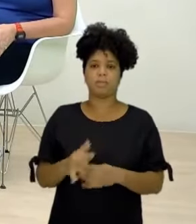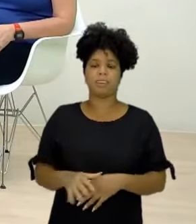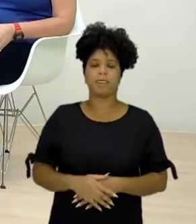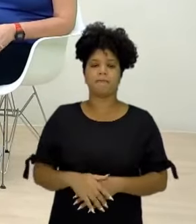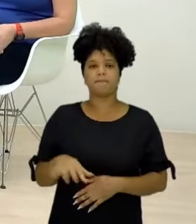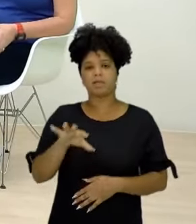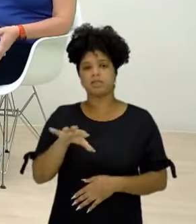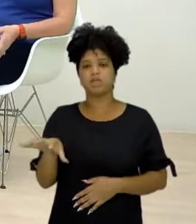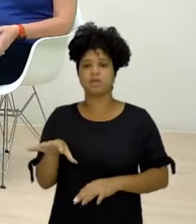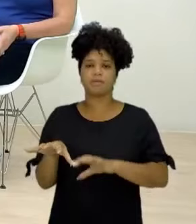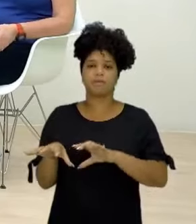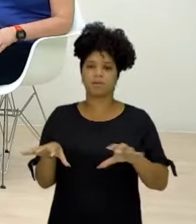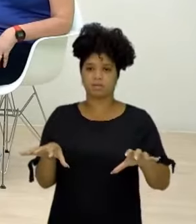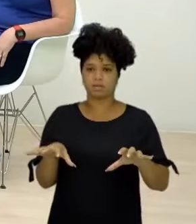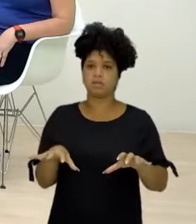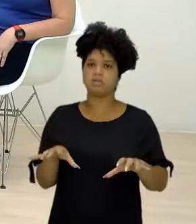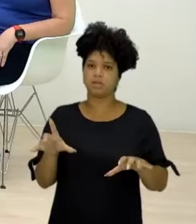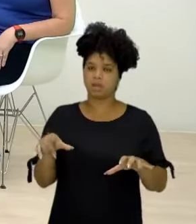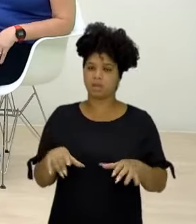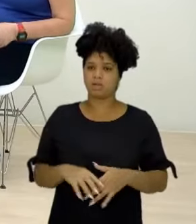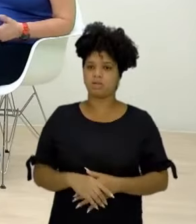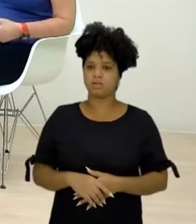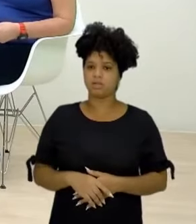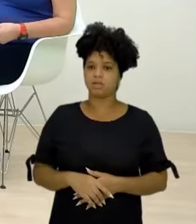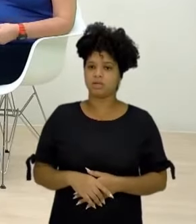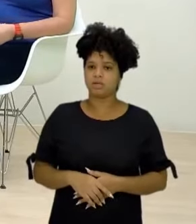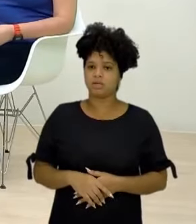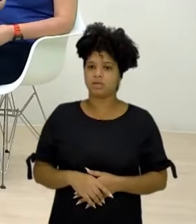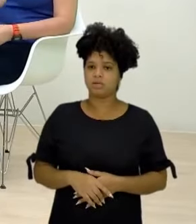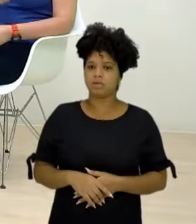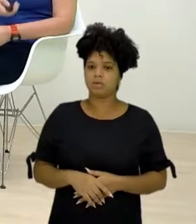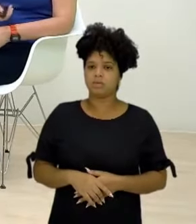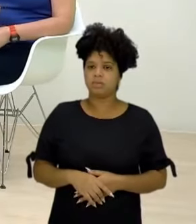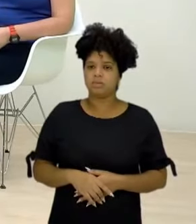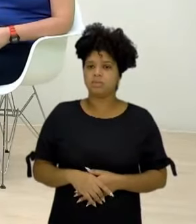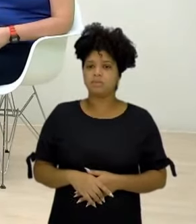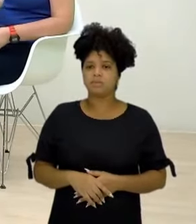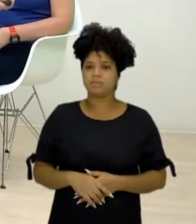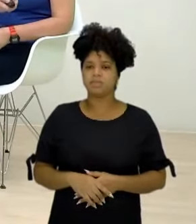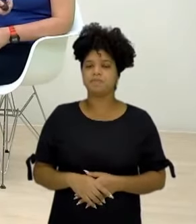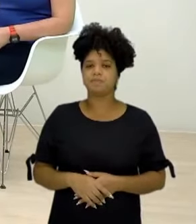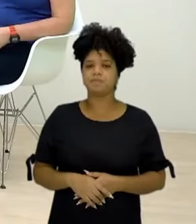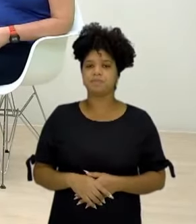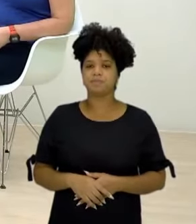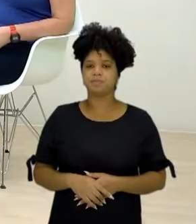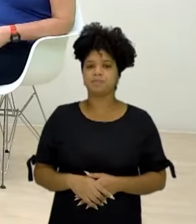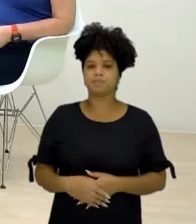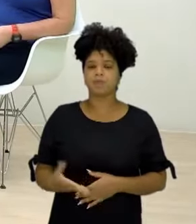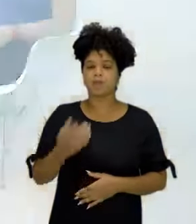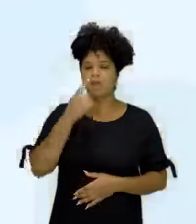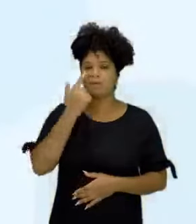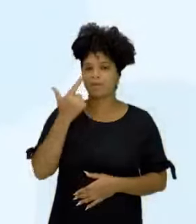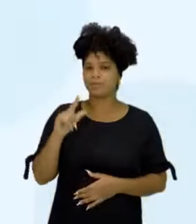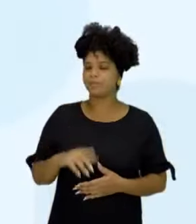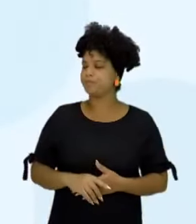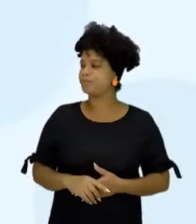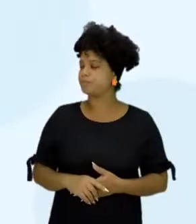deixar, né, muito claro isso. Algum comentário aí no chat? Não, ainda não. Vou. Então vamos lá. Aí, olha